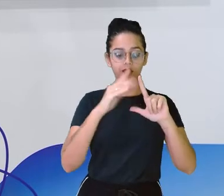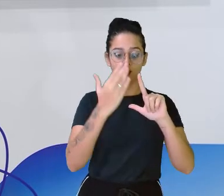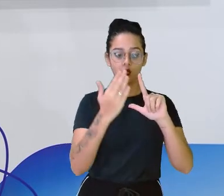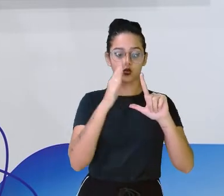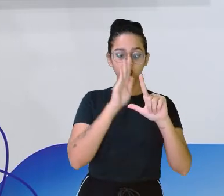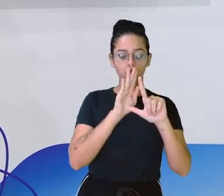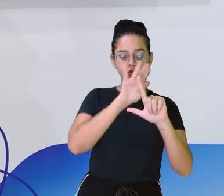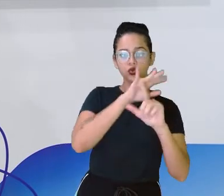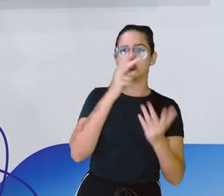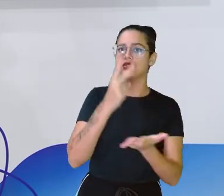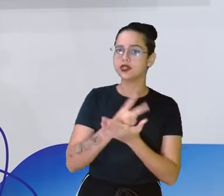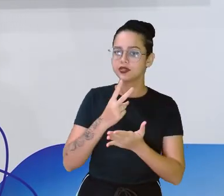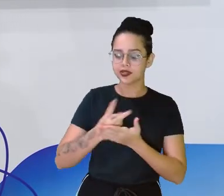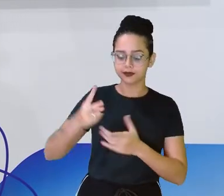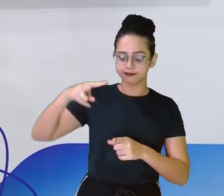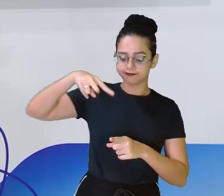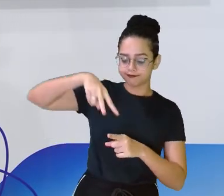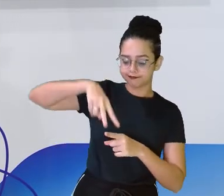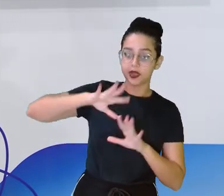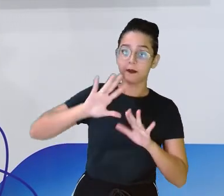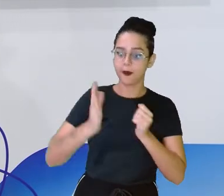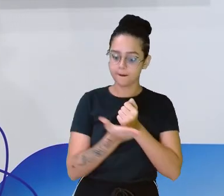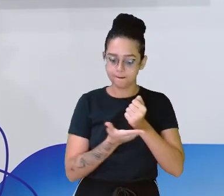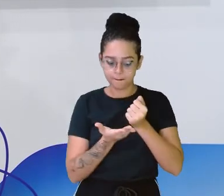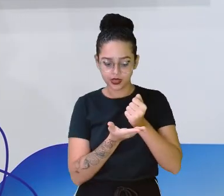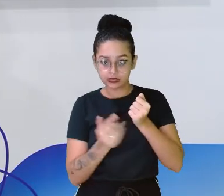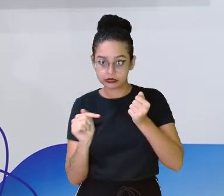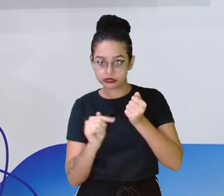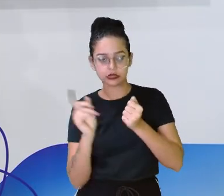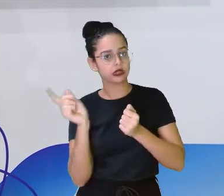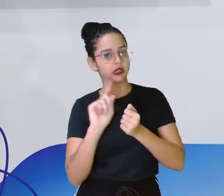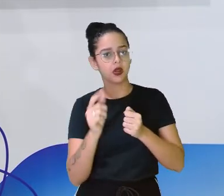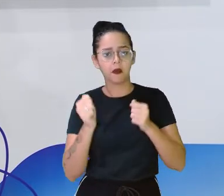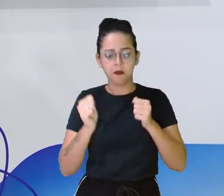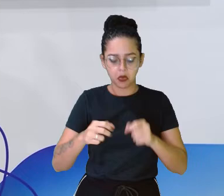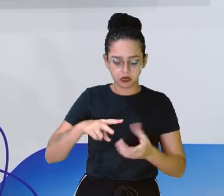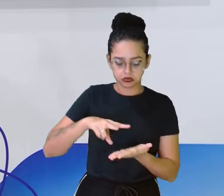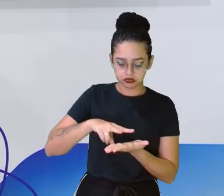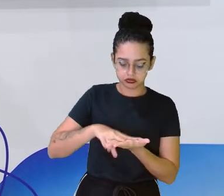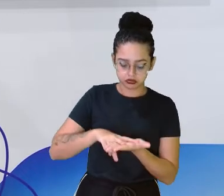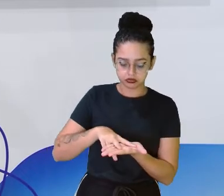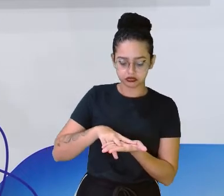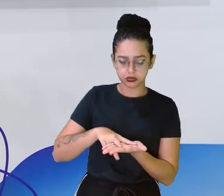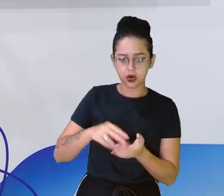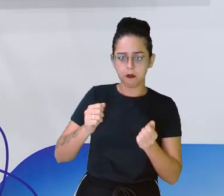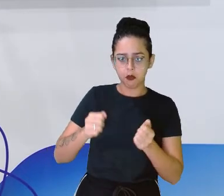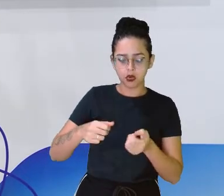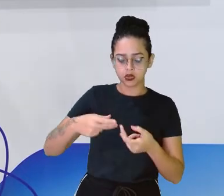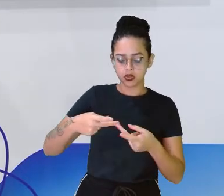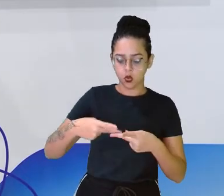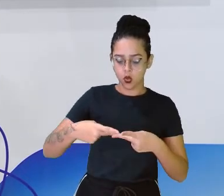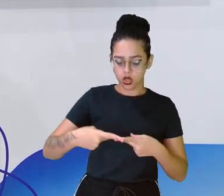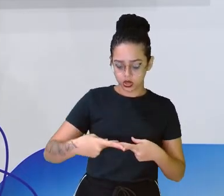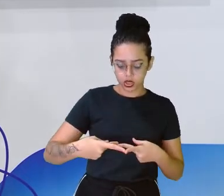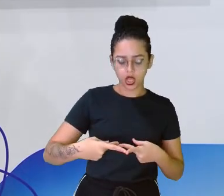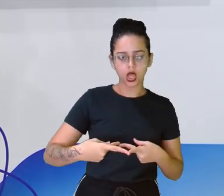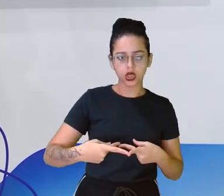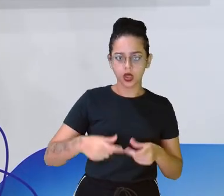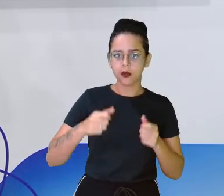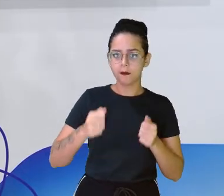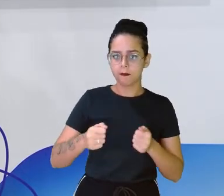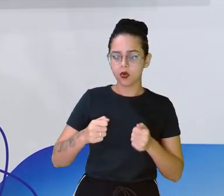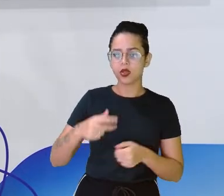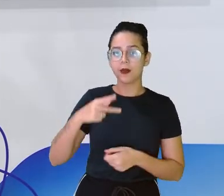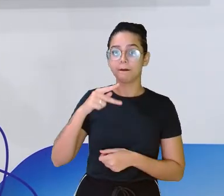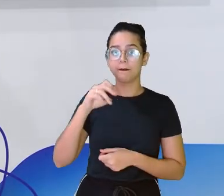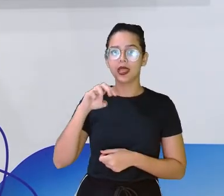serão triangulares, mas a base não. A base pode ser triangular, ela pode ser quadrada, ela pode ser pentagonal,